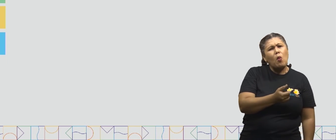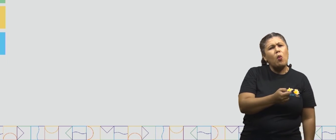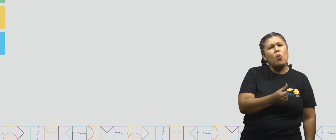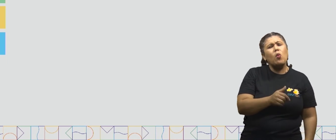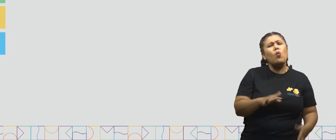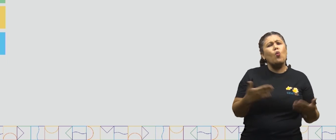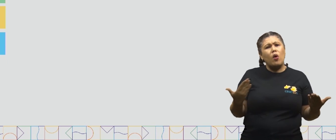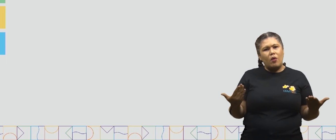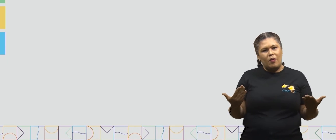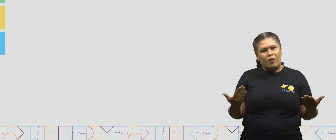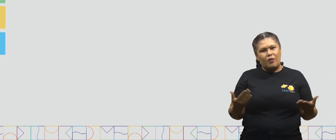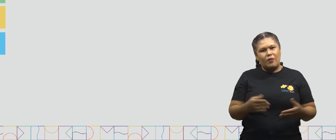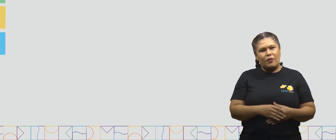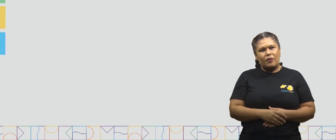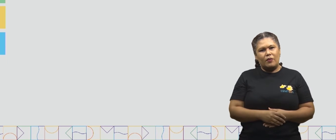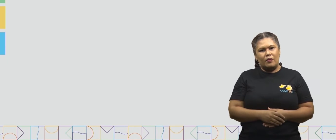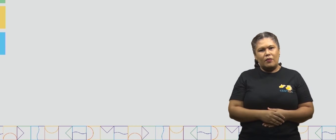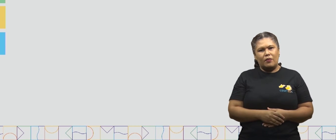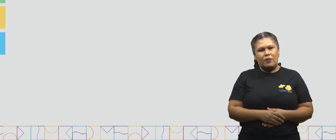o número